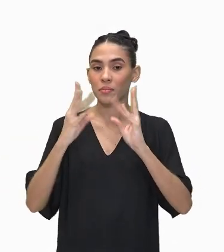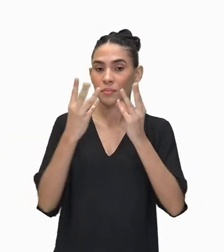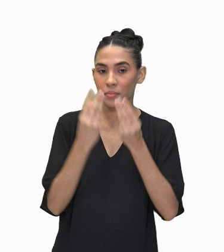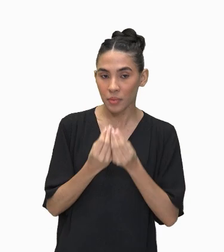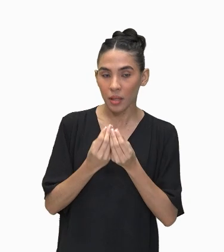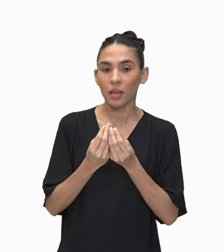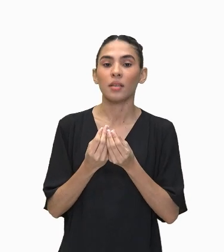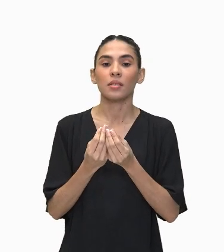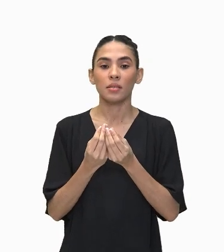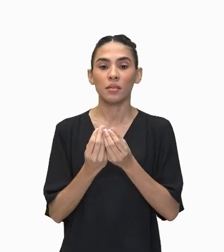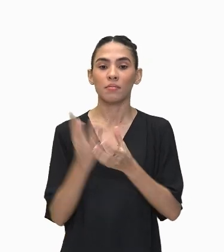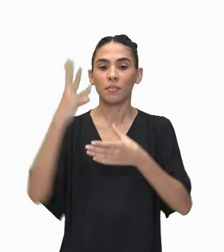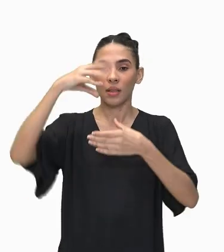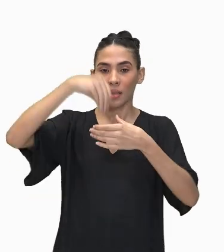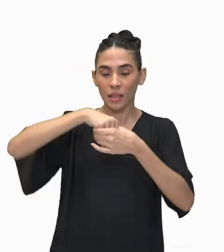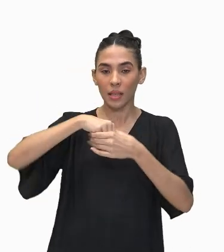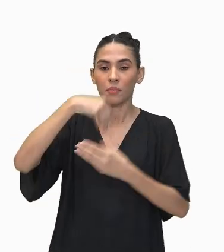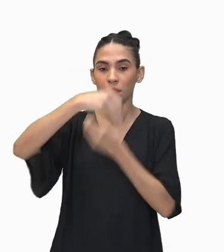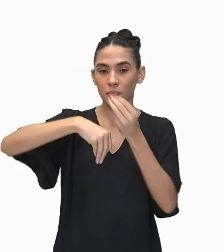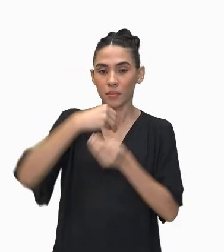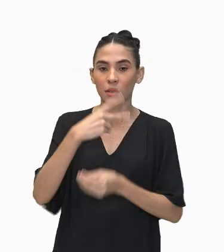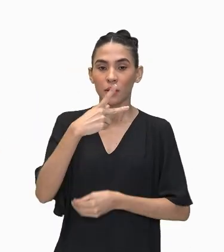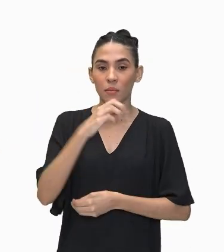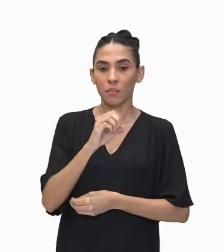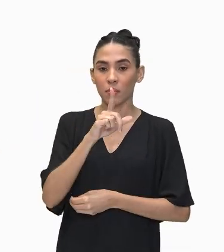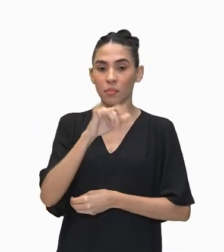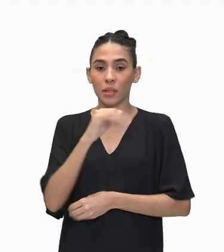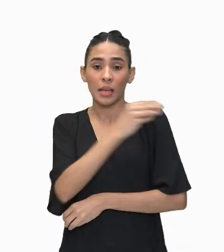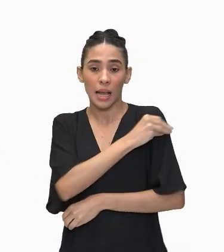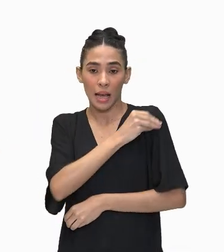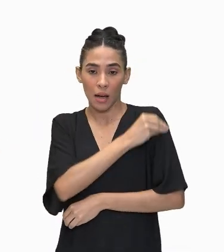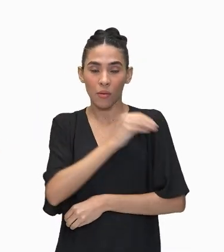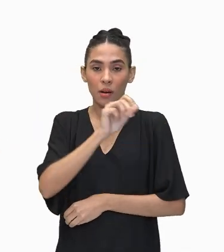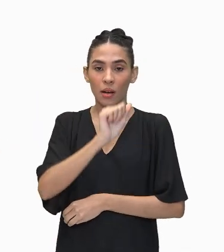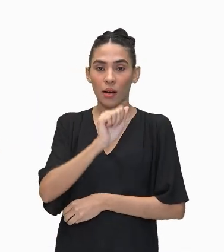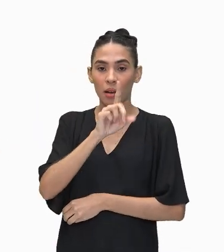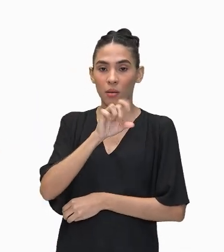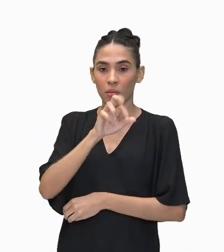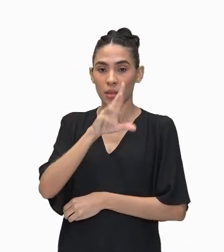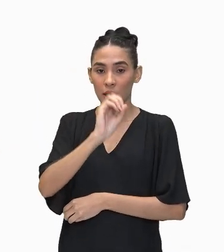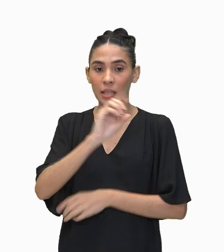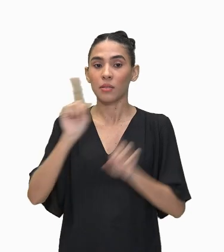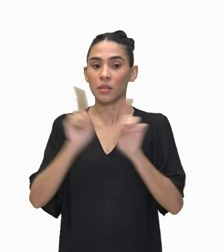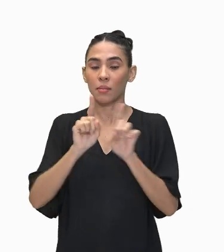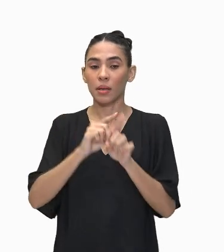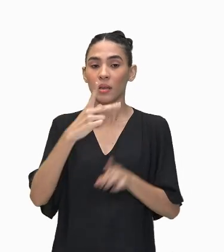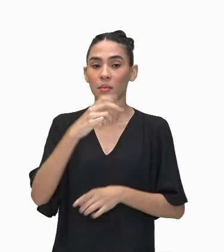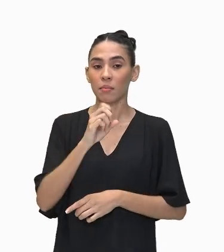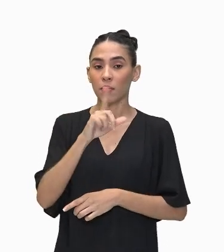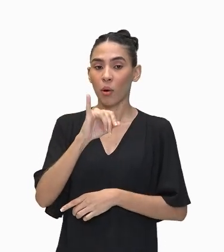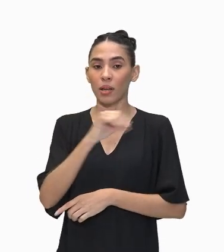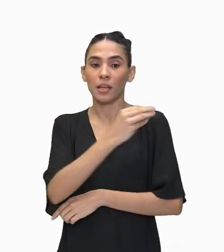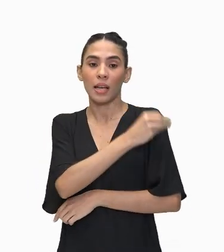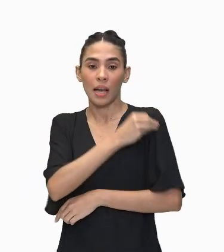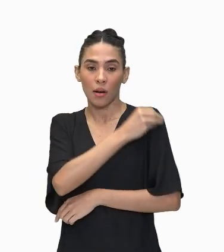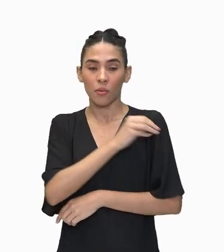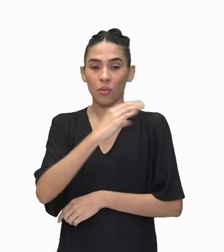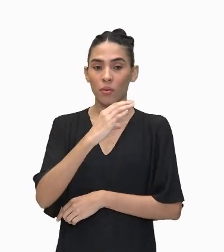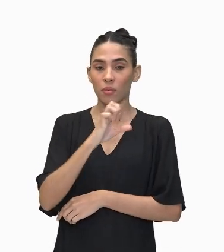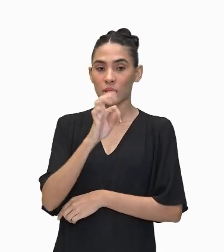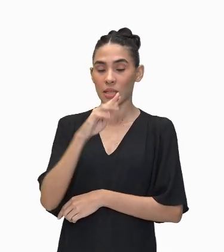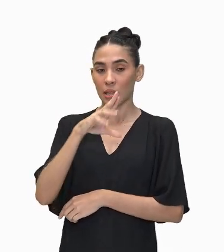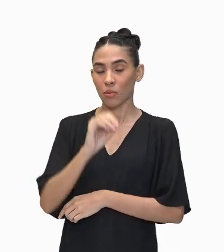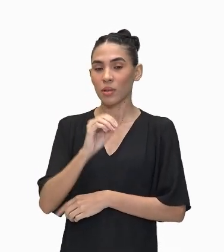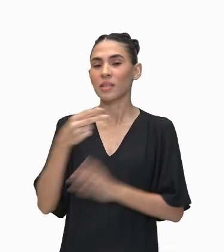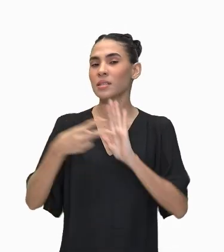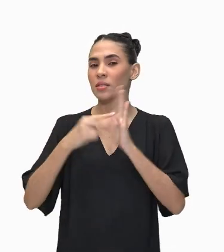compostos, que contêm a função mista poliálcool-aldeído e poliálcool-cetona. Ou seja, são compostos que vão ter